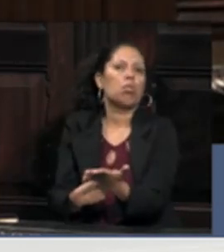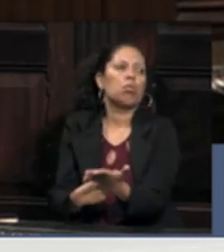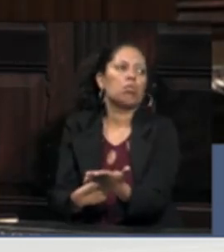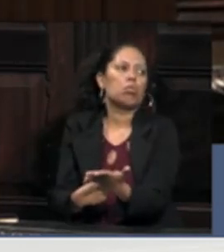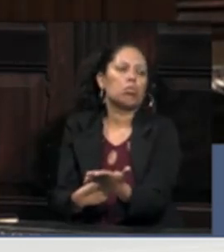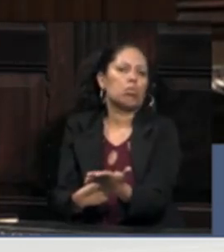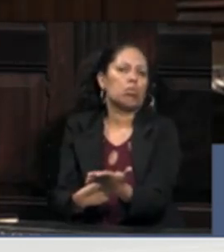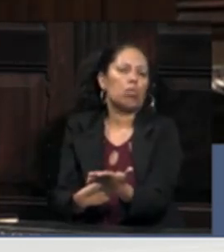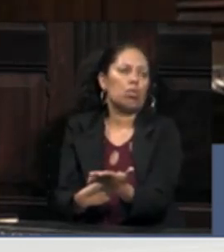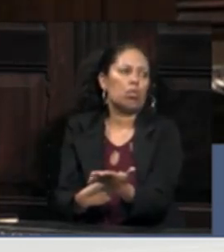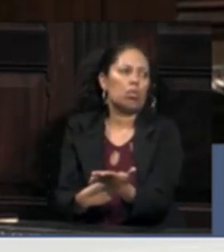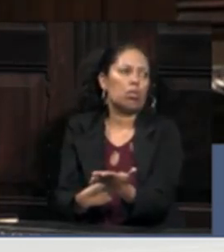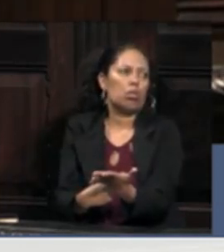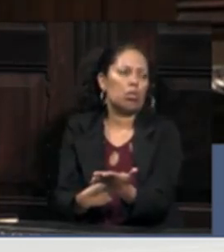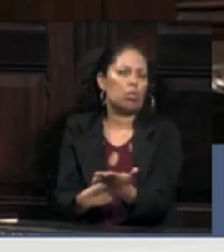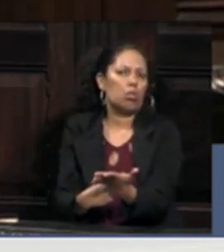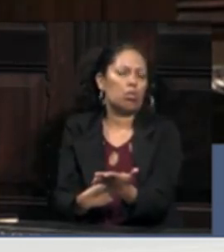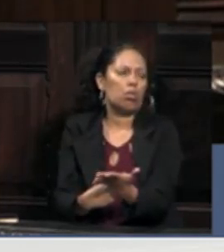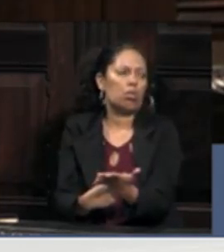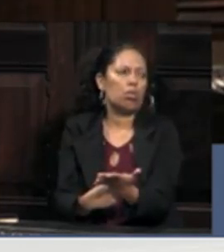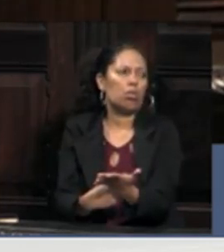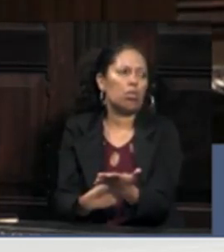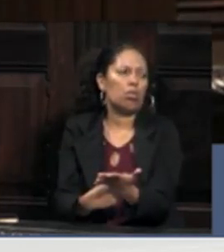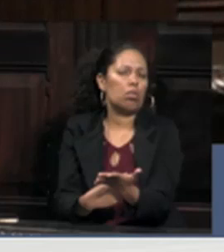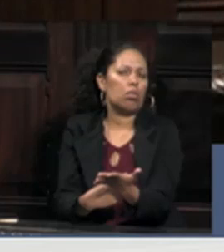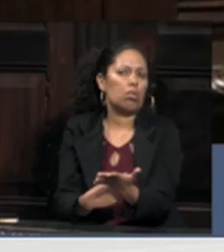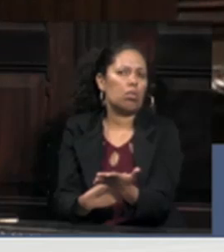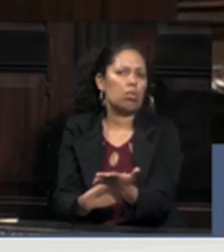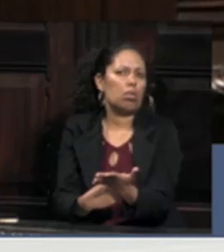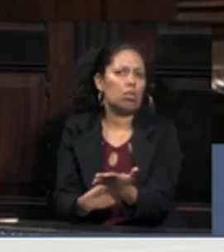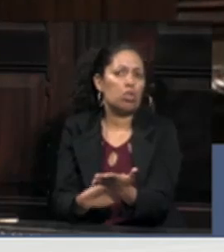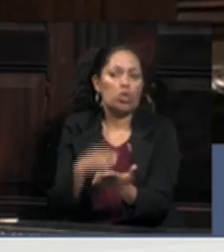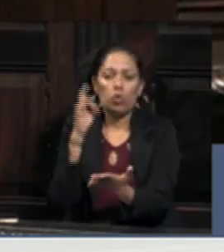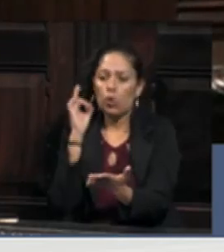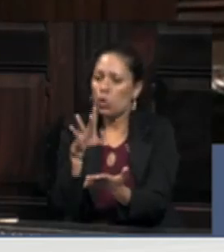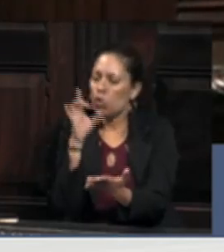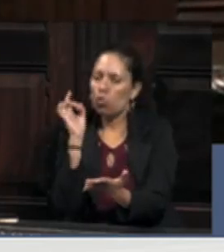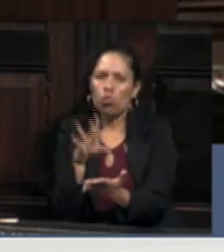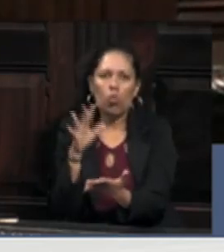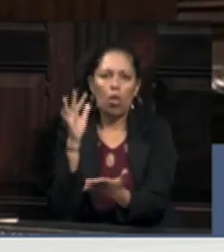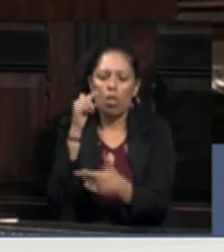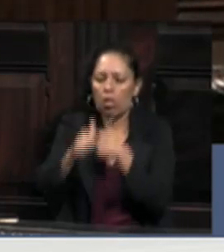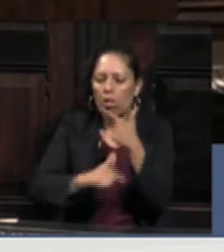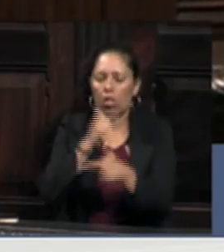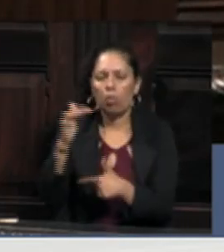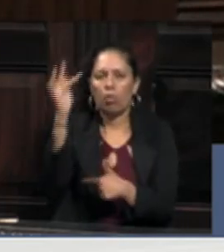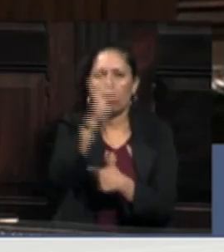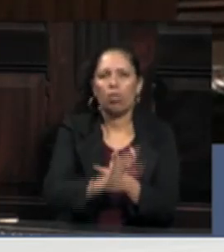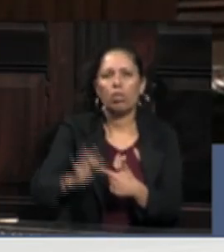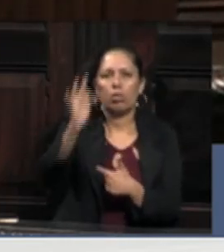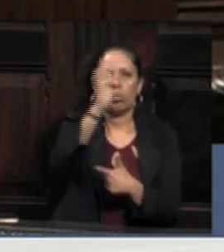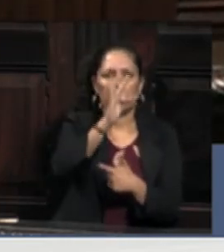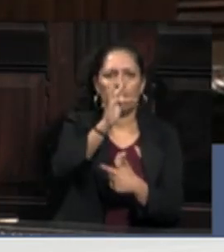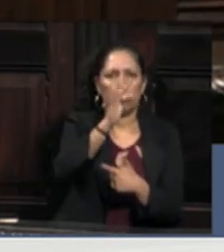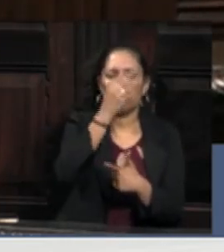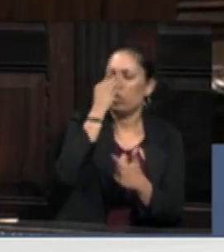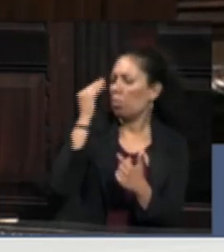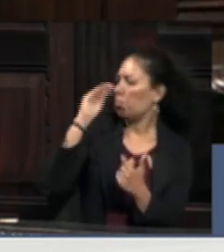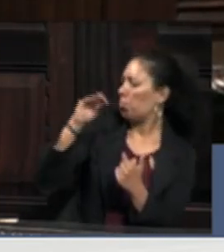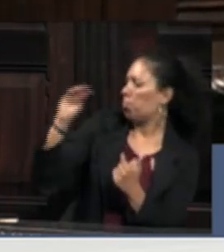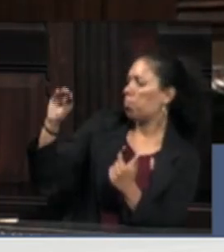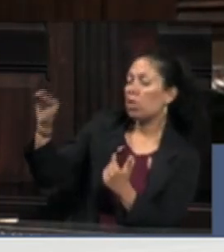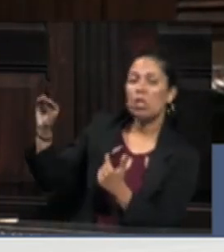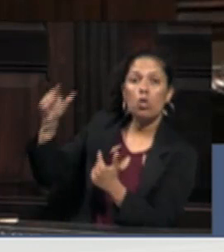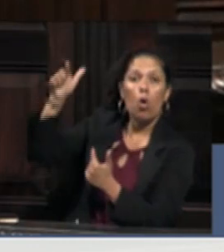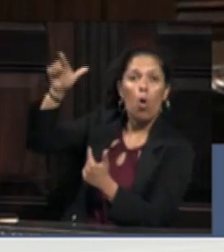se vincular do ponto de vista do trabalho exclusivamente àquela instituição e, portanto, abrindo mão